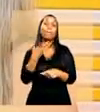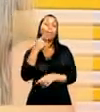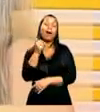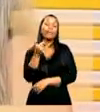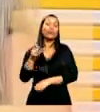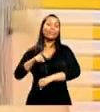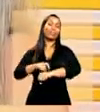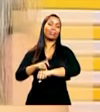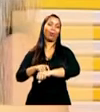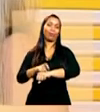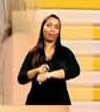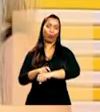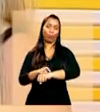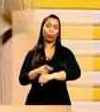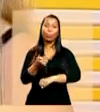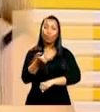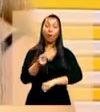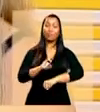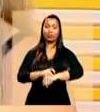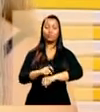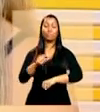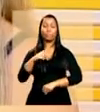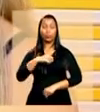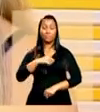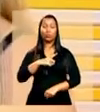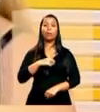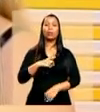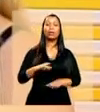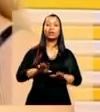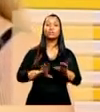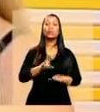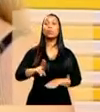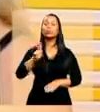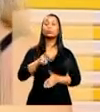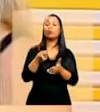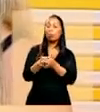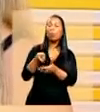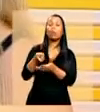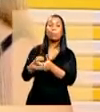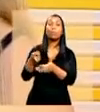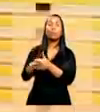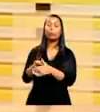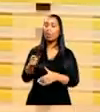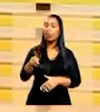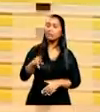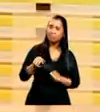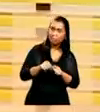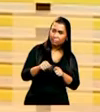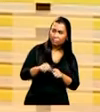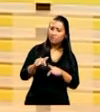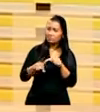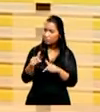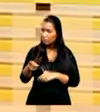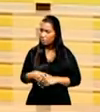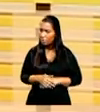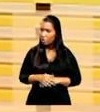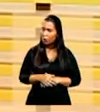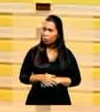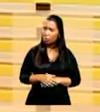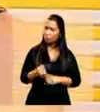não têm tempo e o pouco de tempo que tem, às vezes usa só para cobrar, né? Ah, você fez a